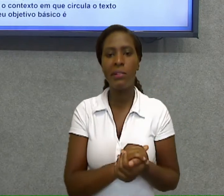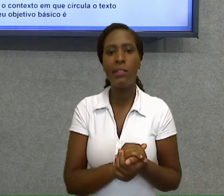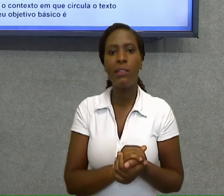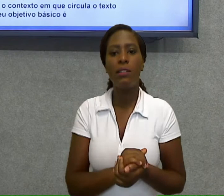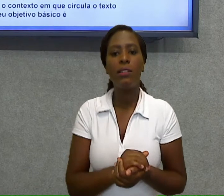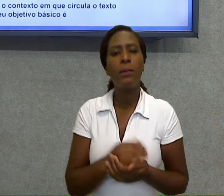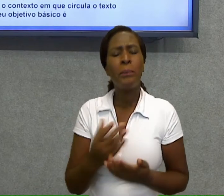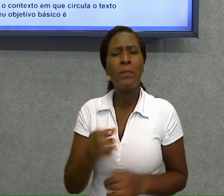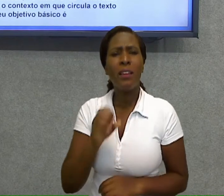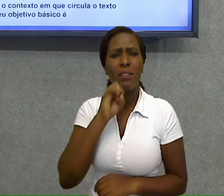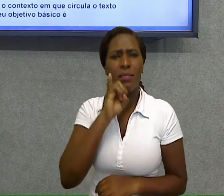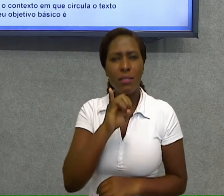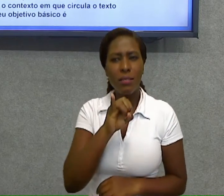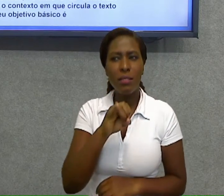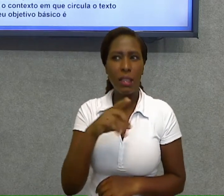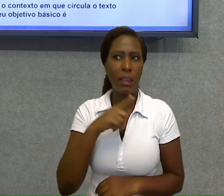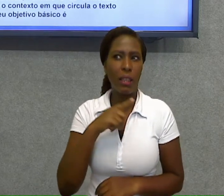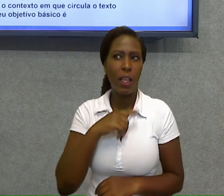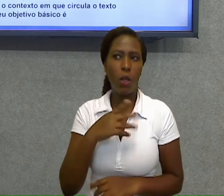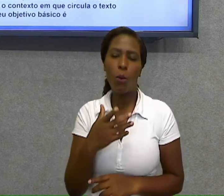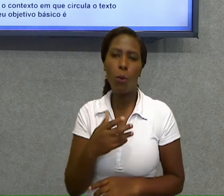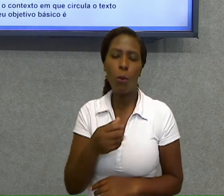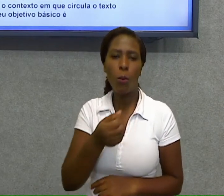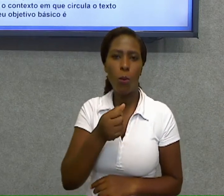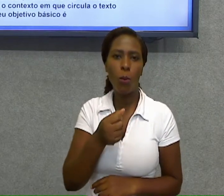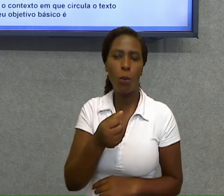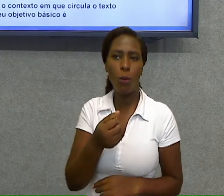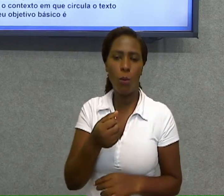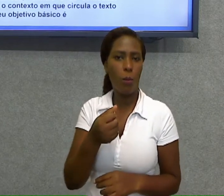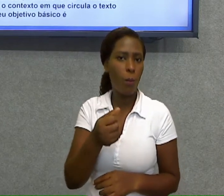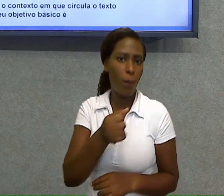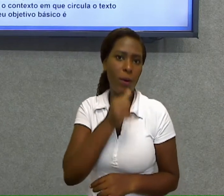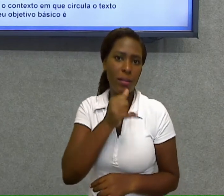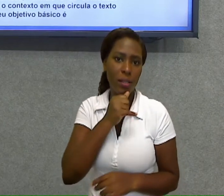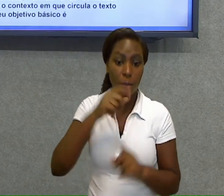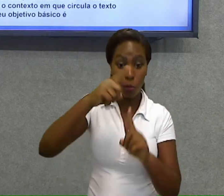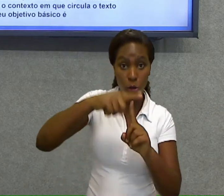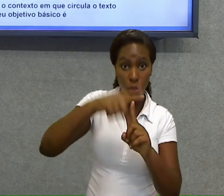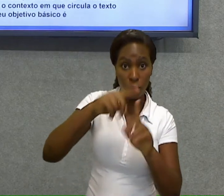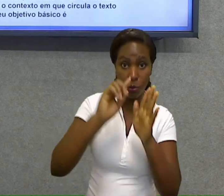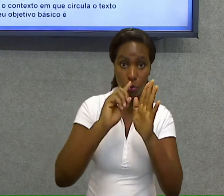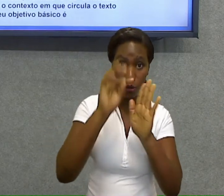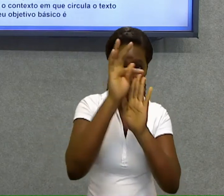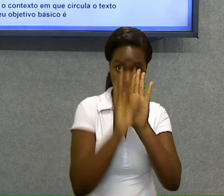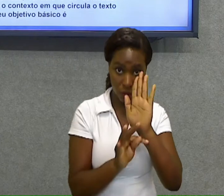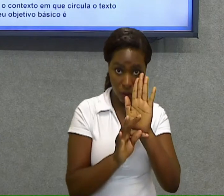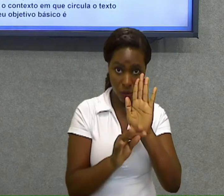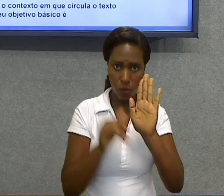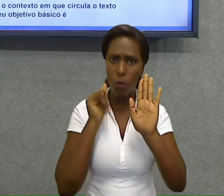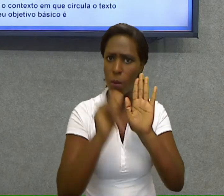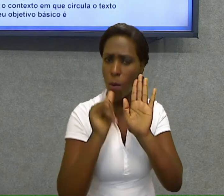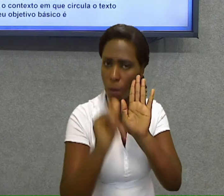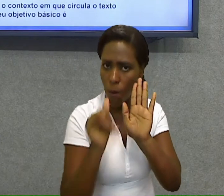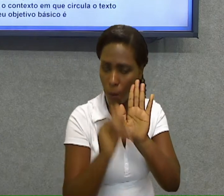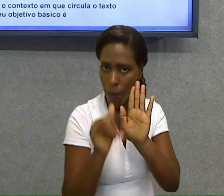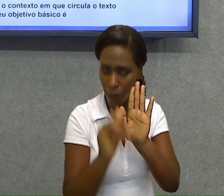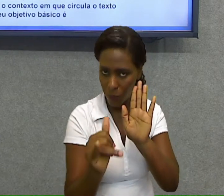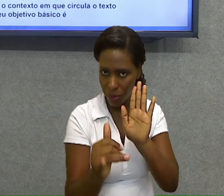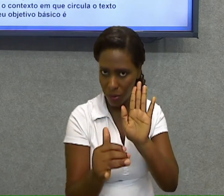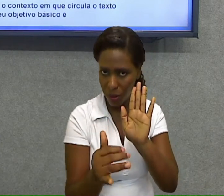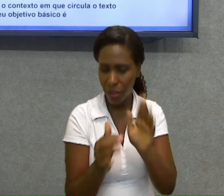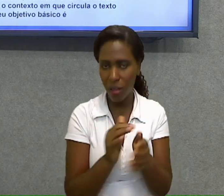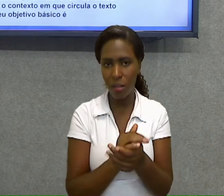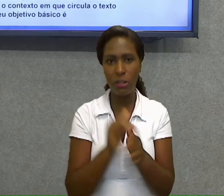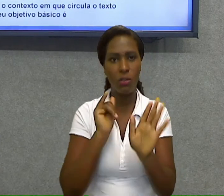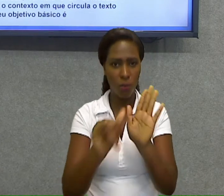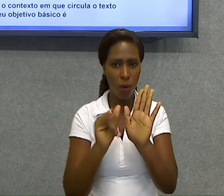gente trata de texto publicitário, a gente entende aí uma função conotativa, não é mesmo? Que nos leva a entender,